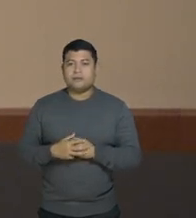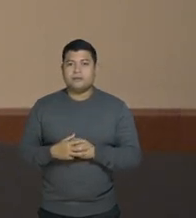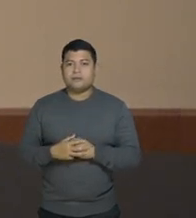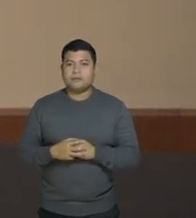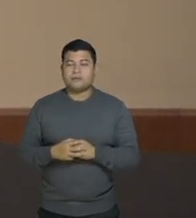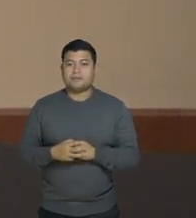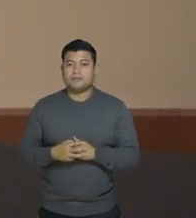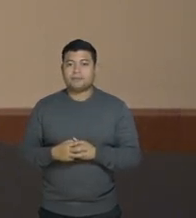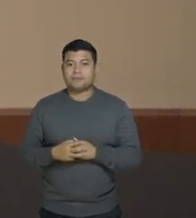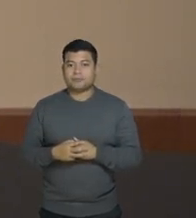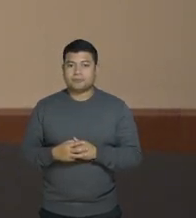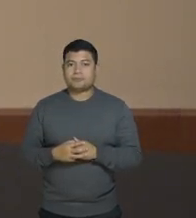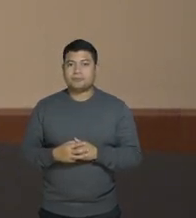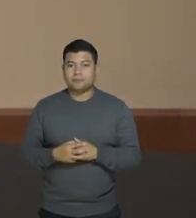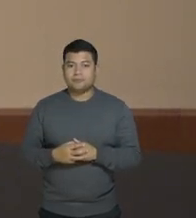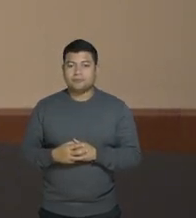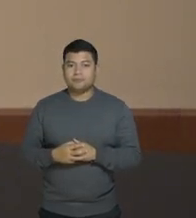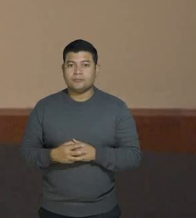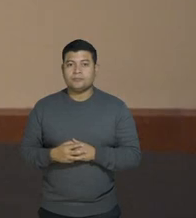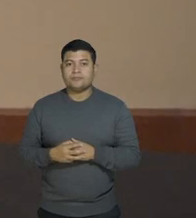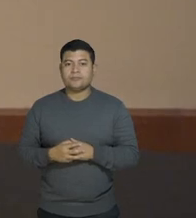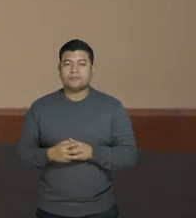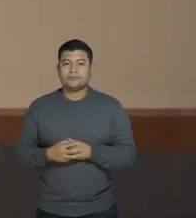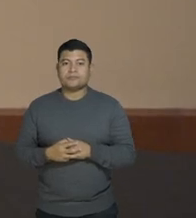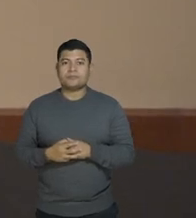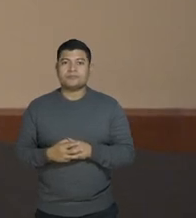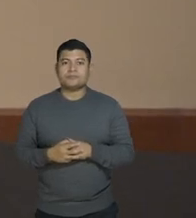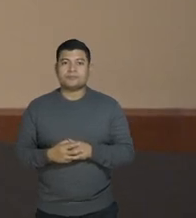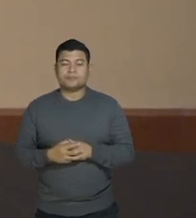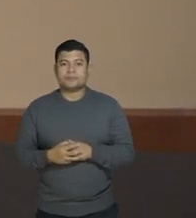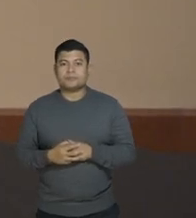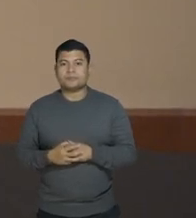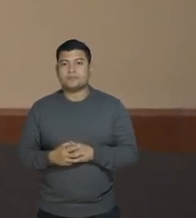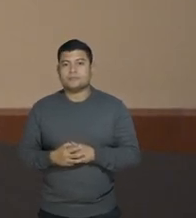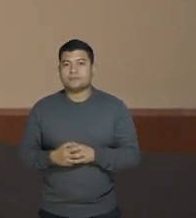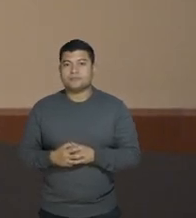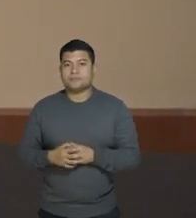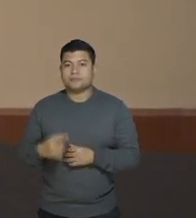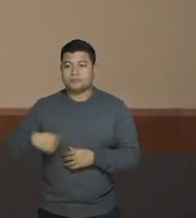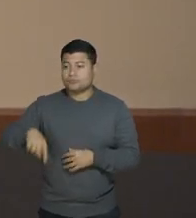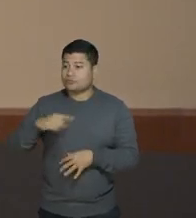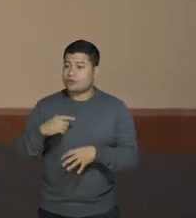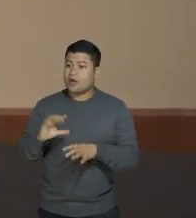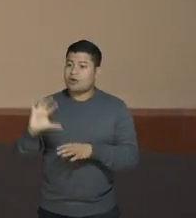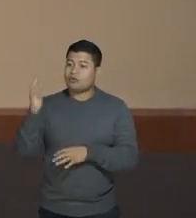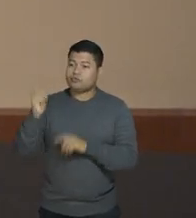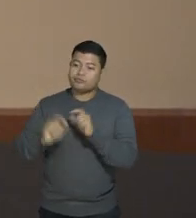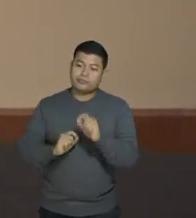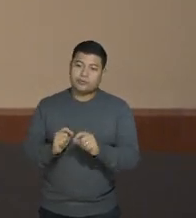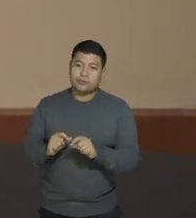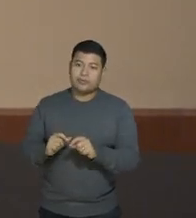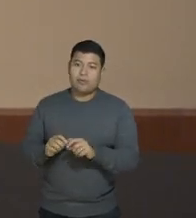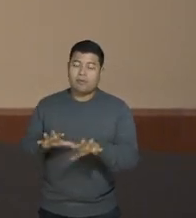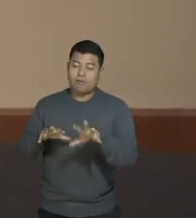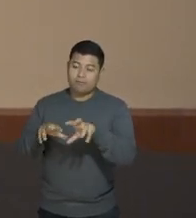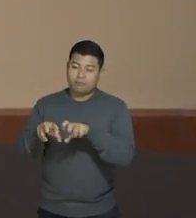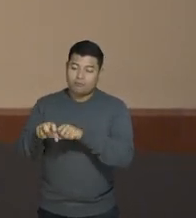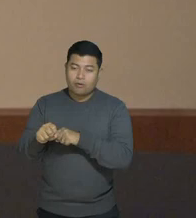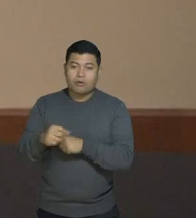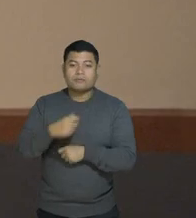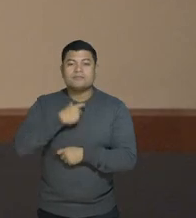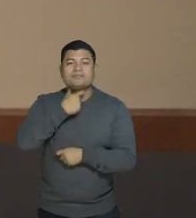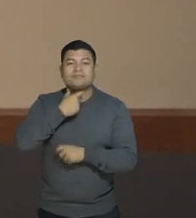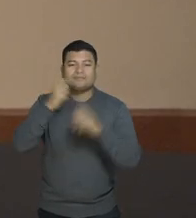tem da UFSC. É que assim, ó, o que acontece? A gente se forma em fono e você tem que